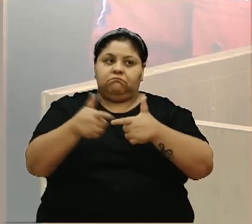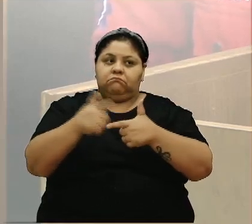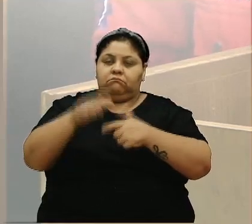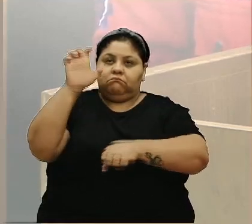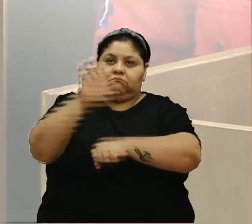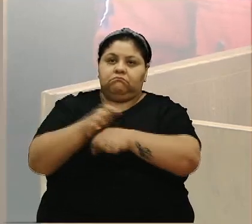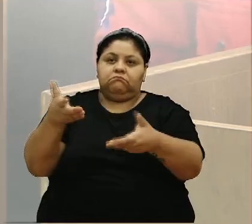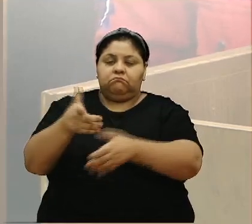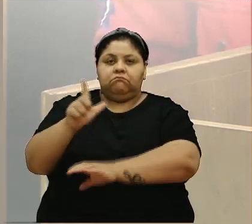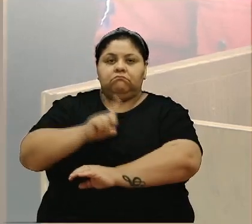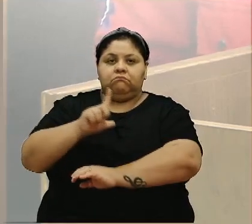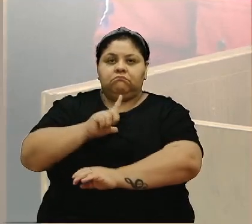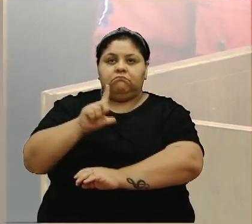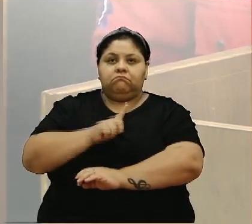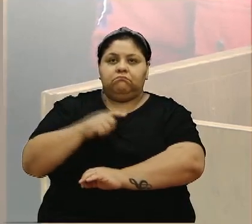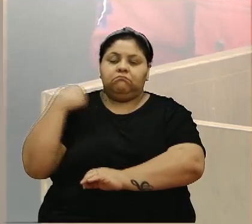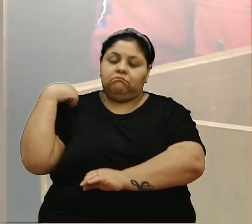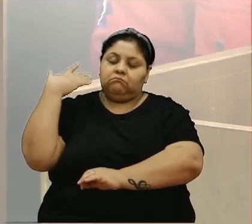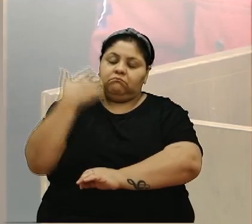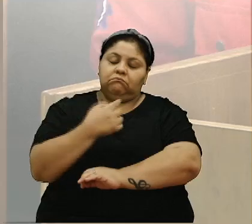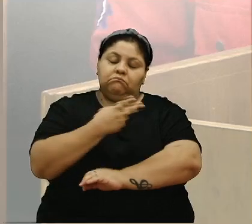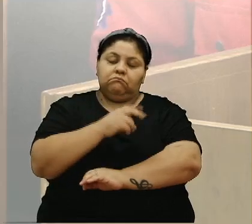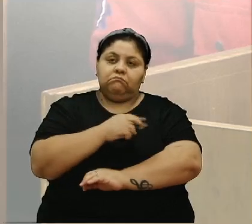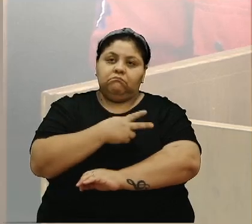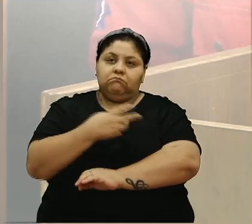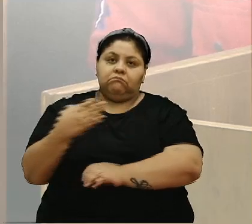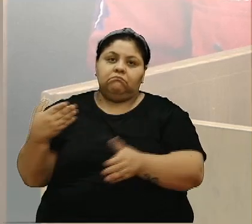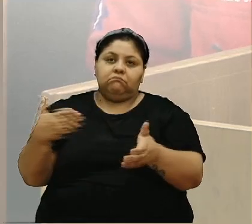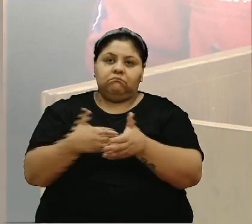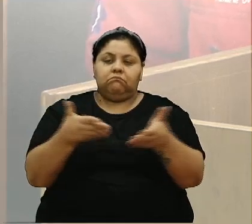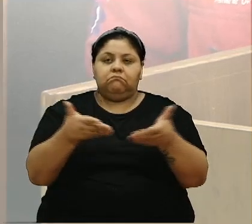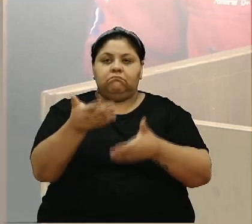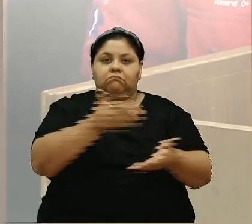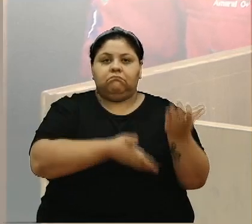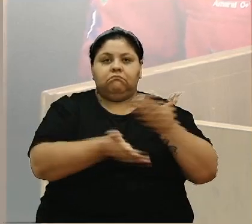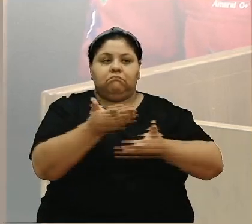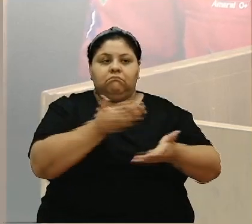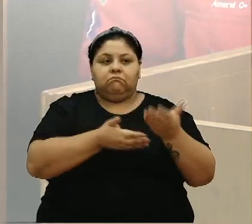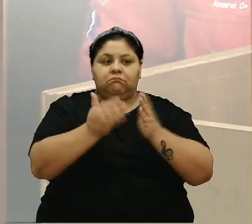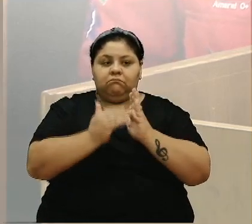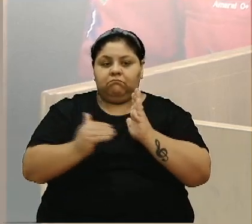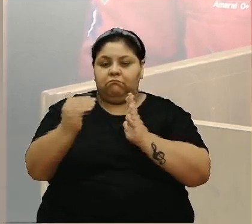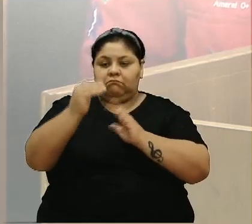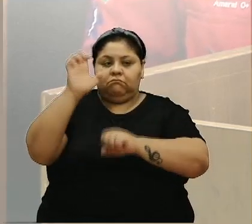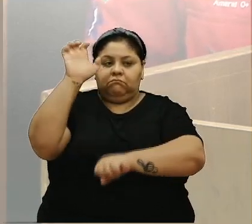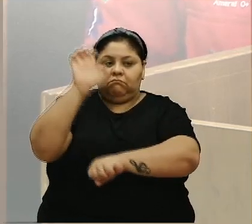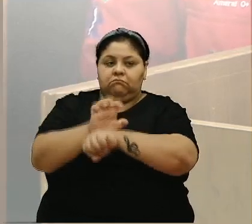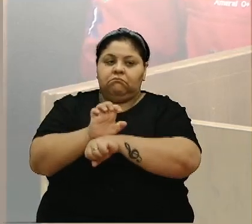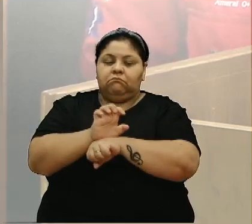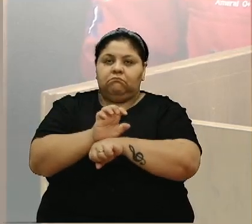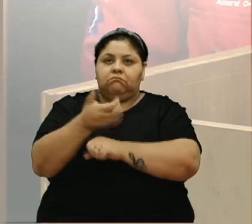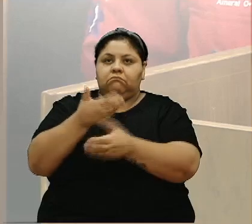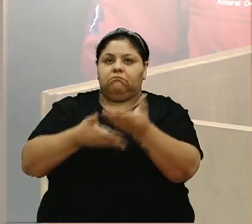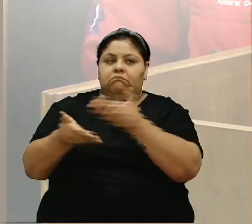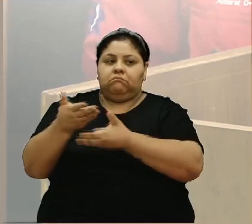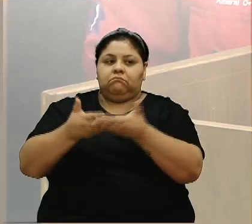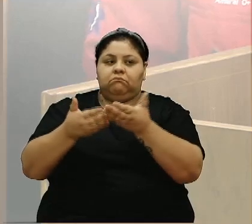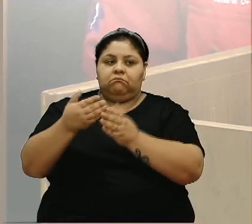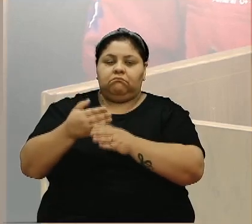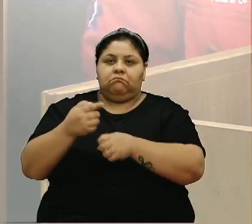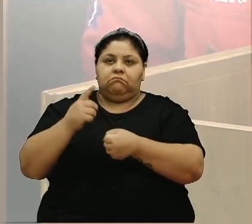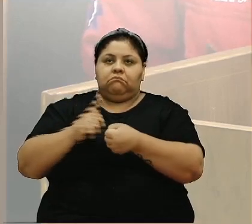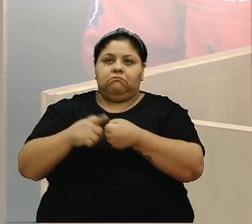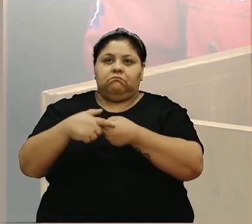já teve. Desde 2023 até agora, atendendo a nível de estado, atendemos a município de